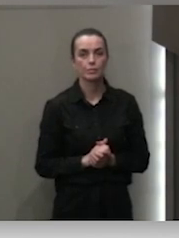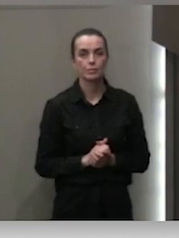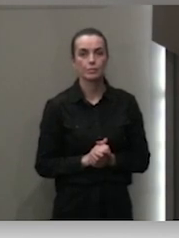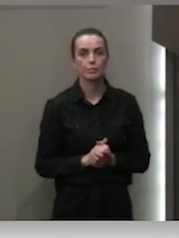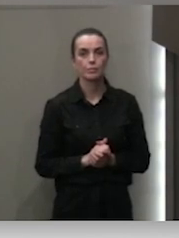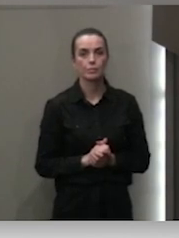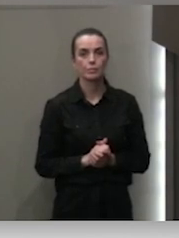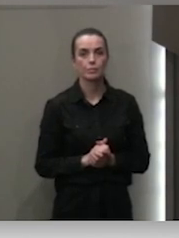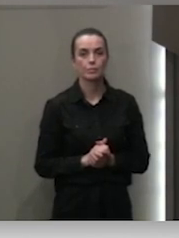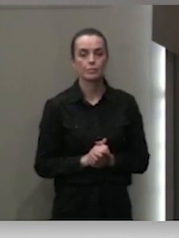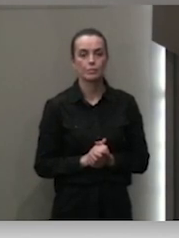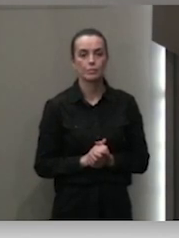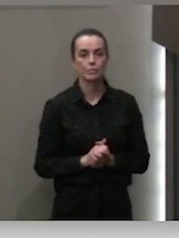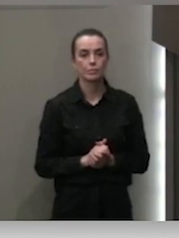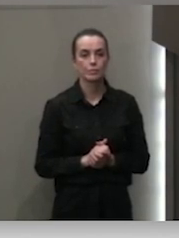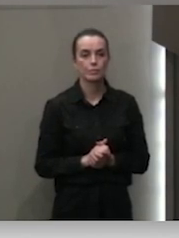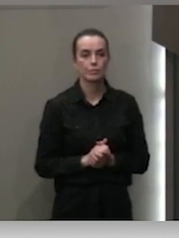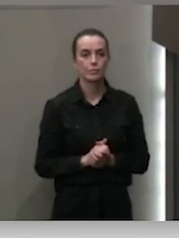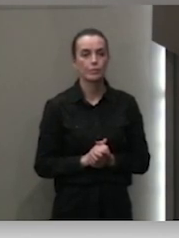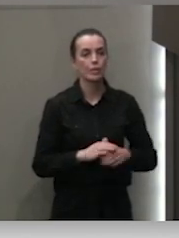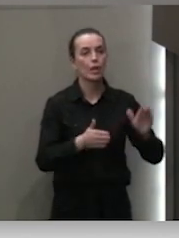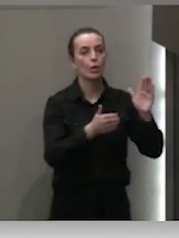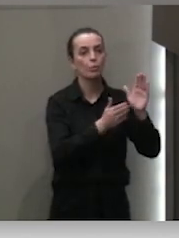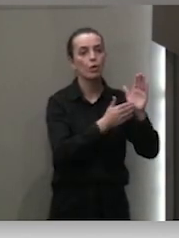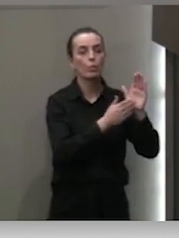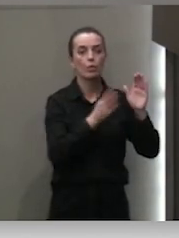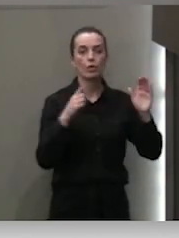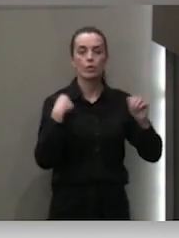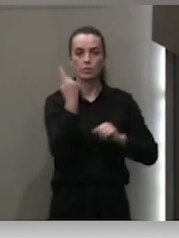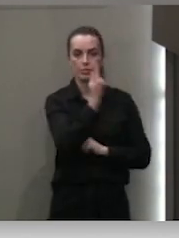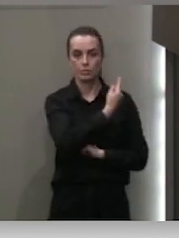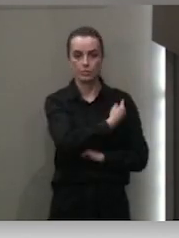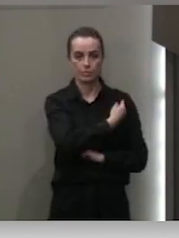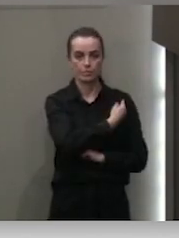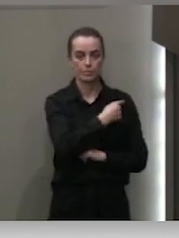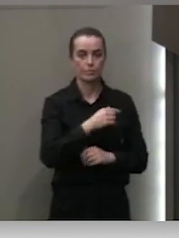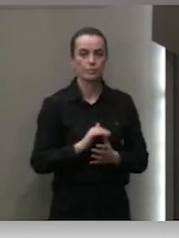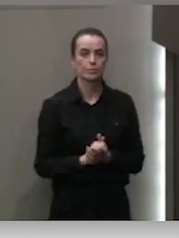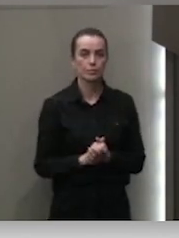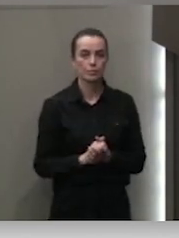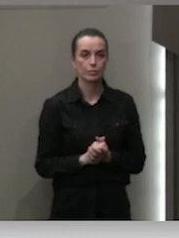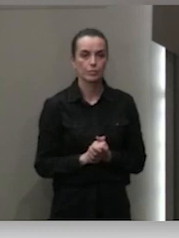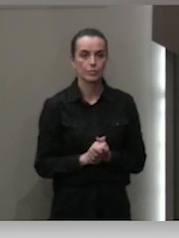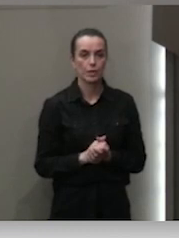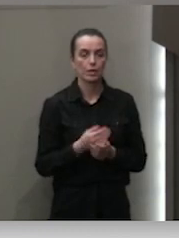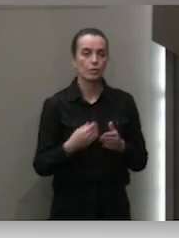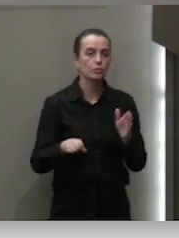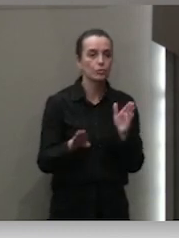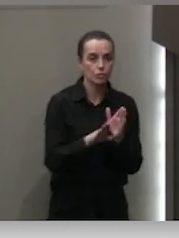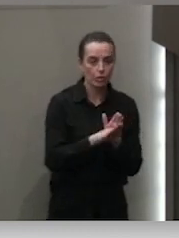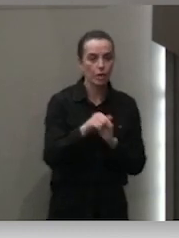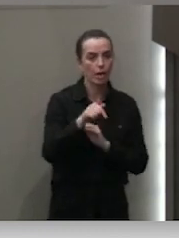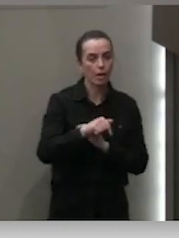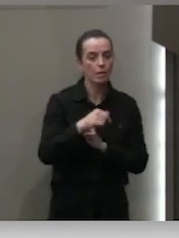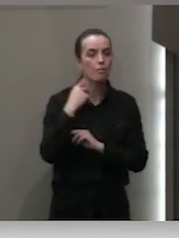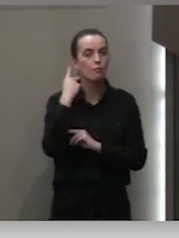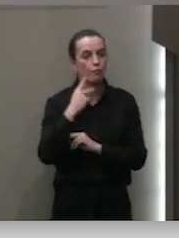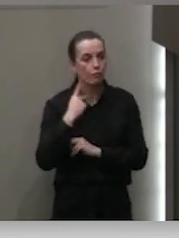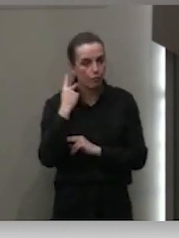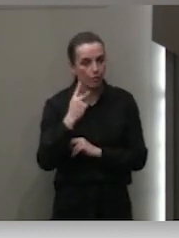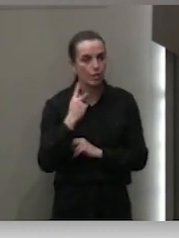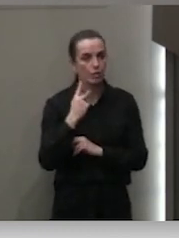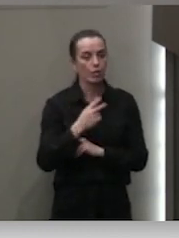uma das coisas que nos propusemos quando nos candidatamos A então a vereador